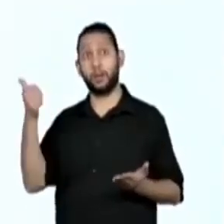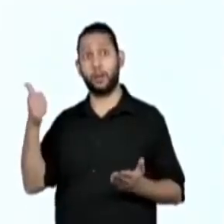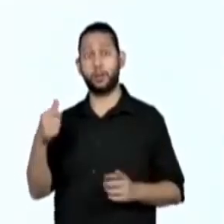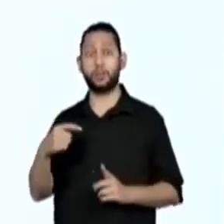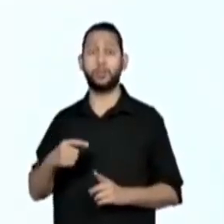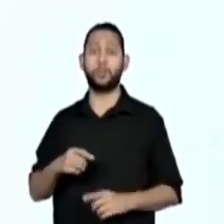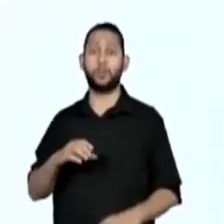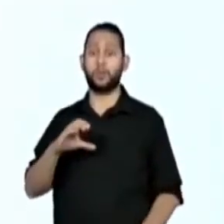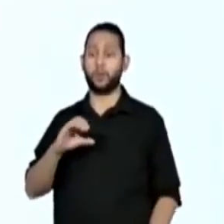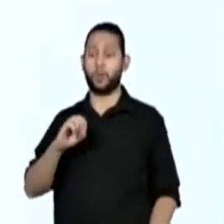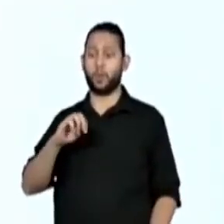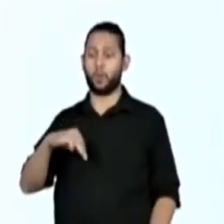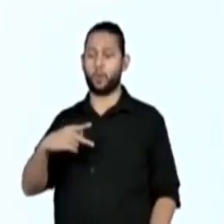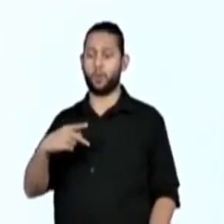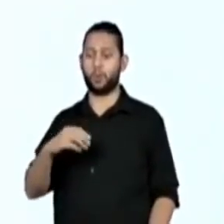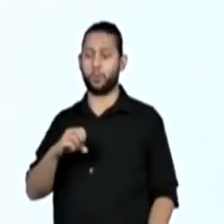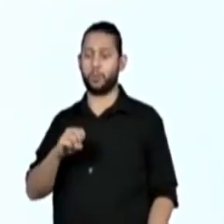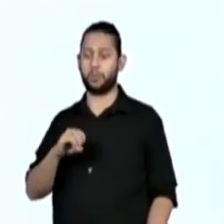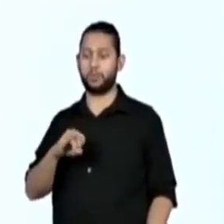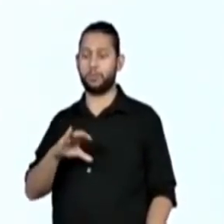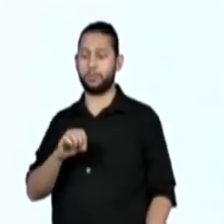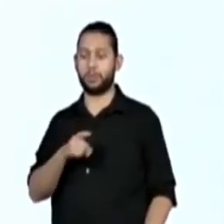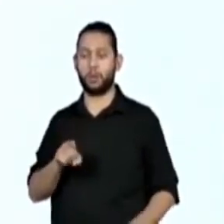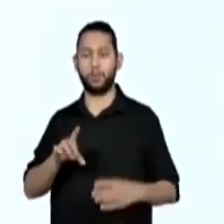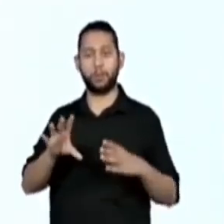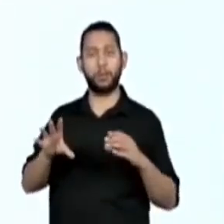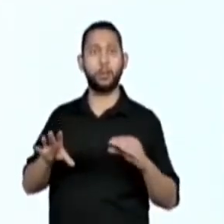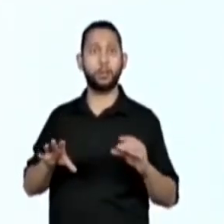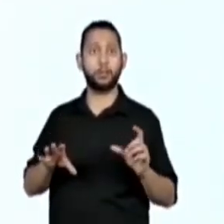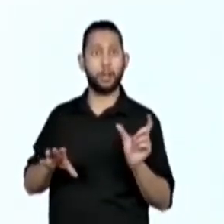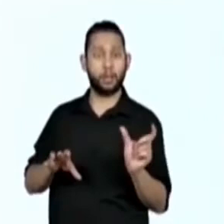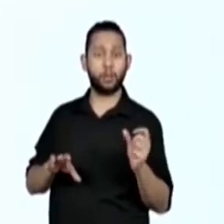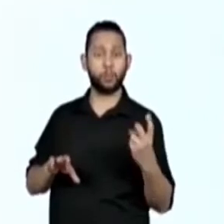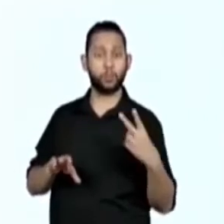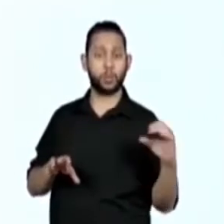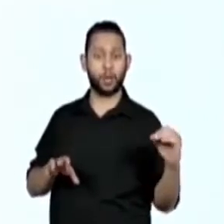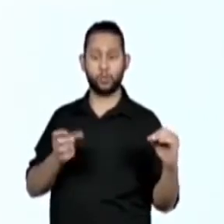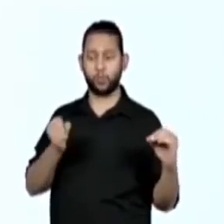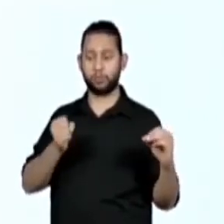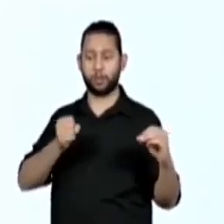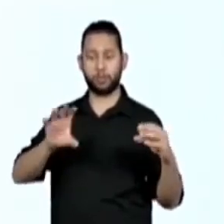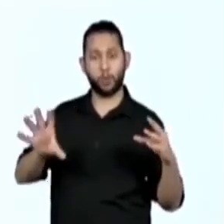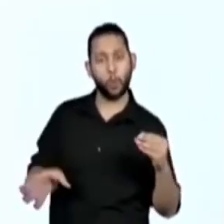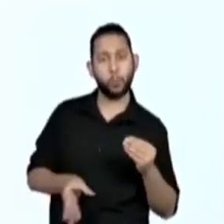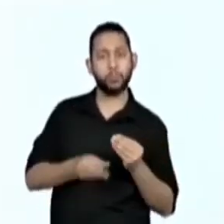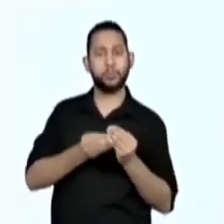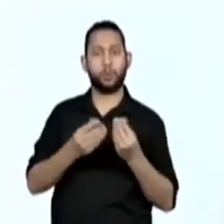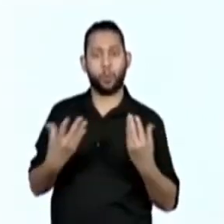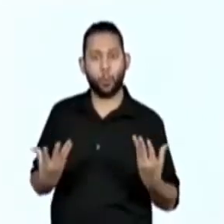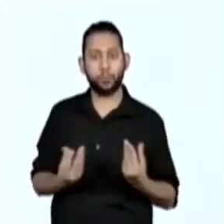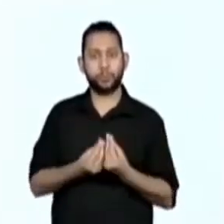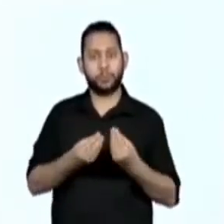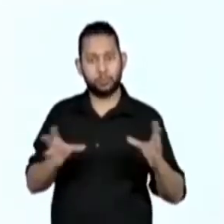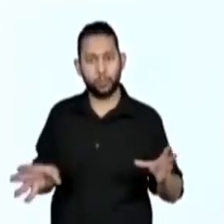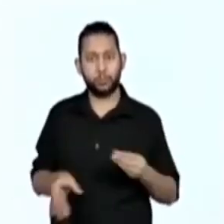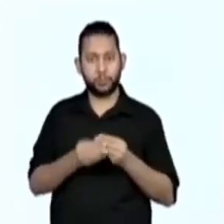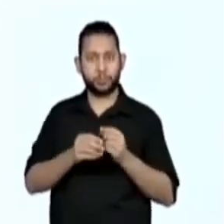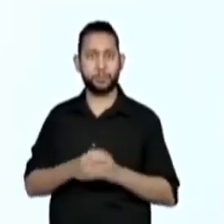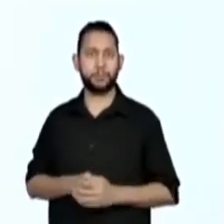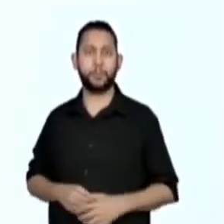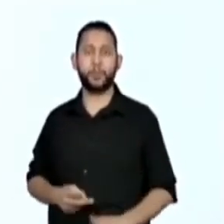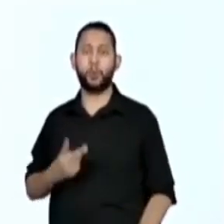chama composição nós com podemos dezena nenhuma centenas de 80 tá debaixo turma